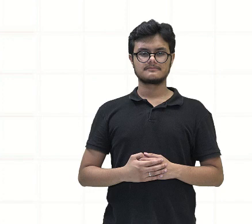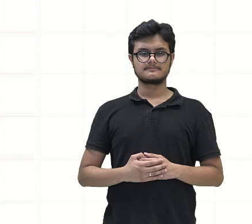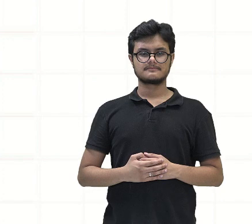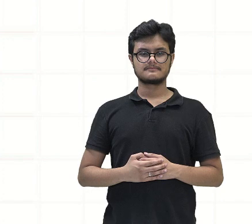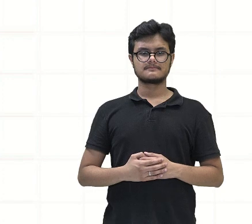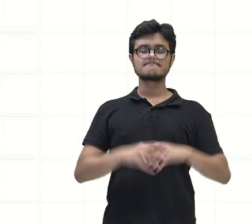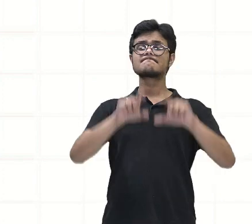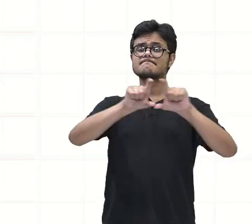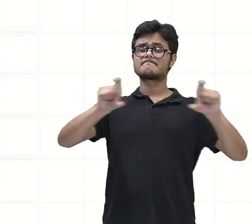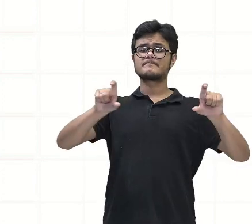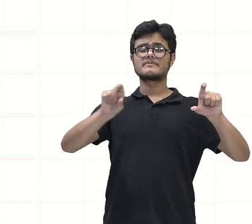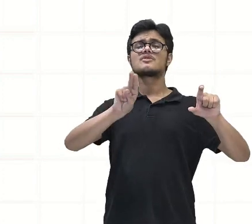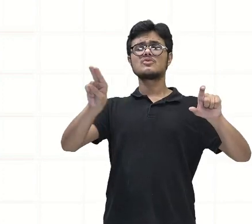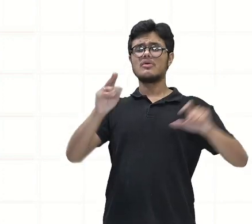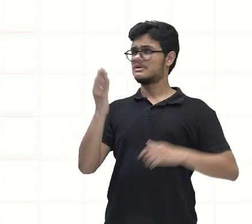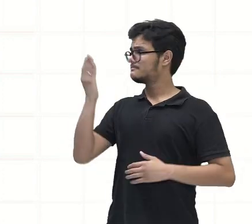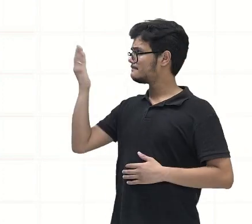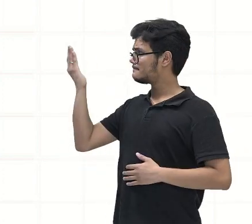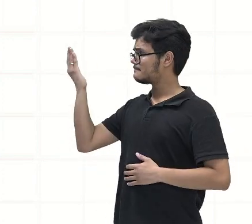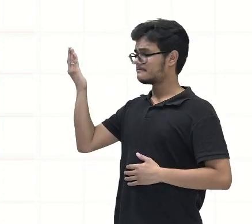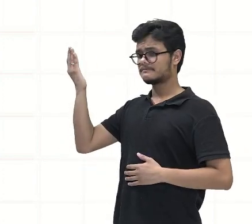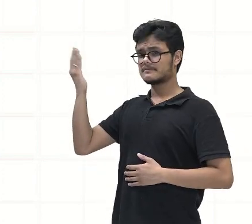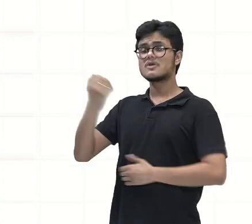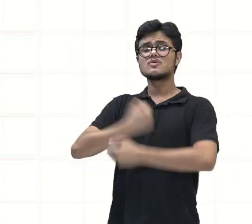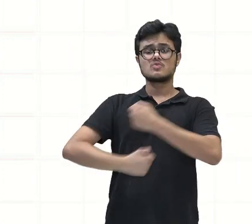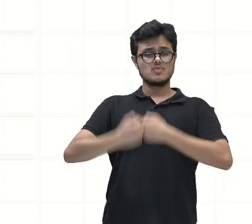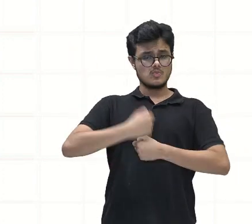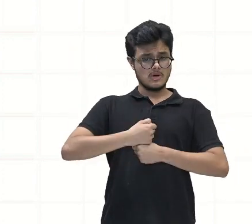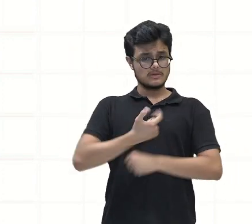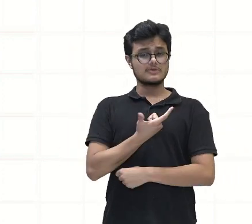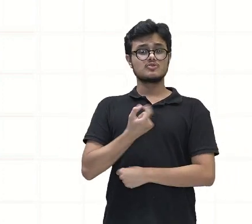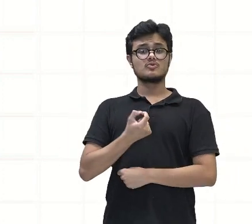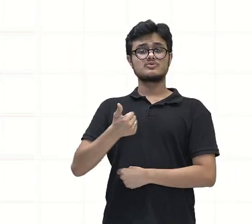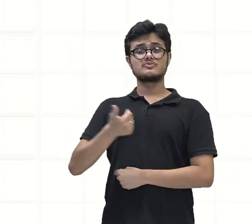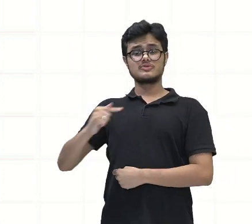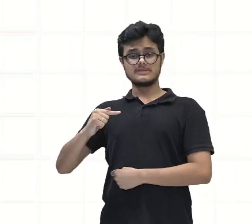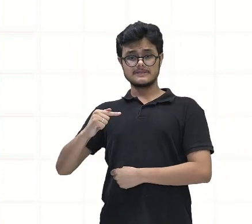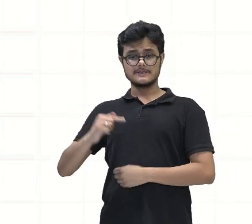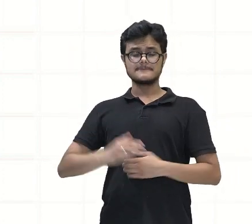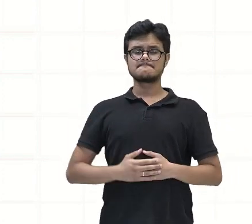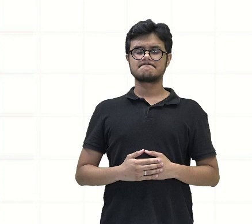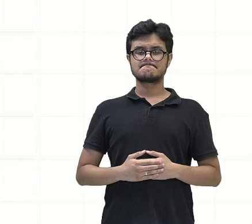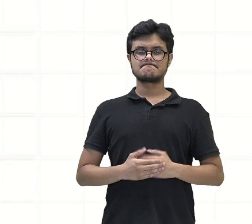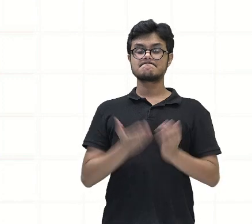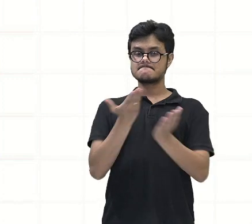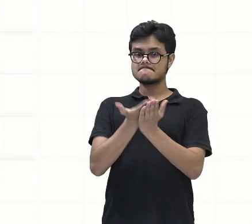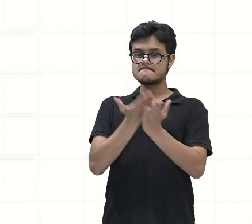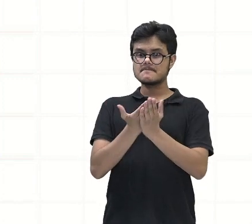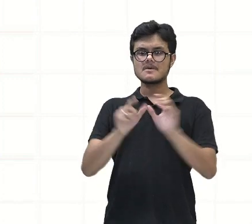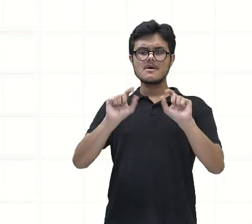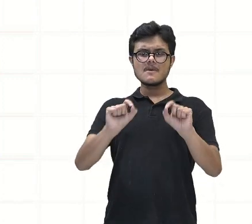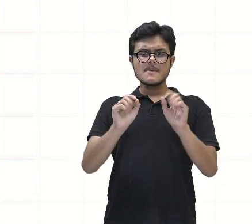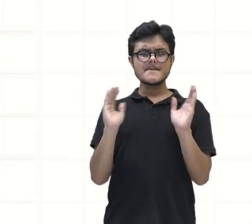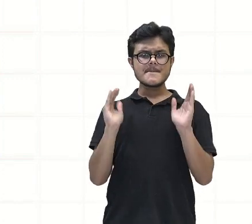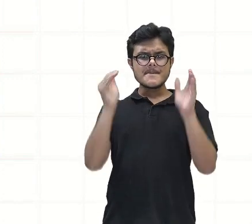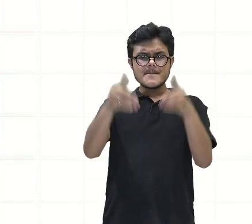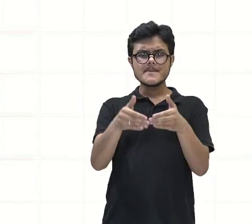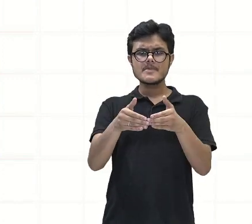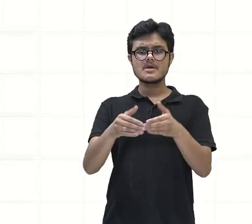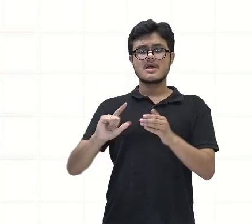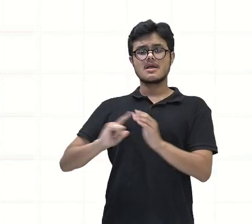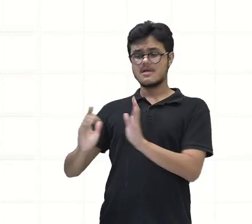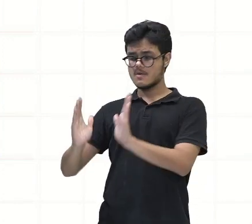título área irrigada 2017 E aí a gente vai dar um olhada também né na